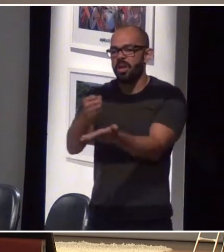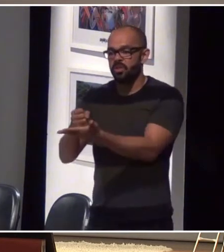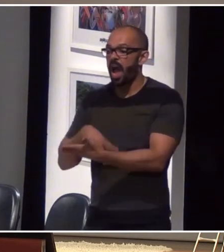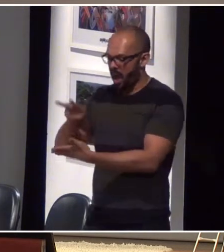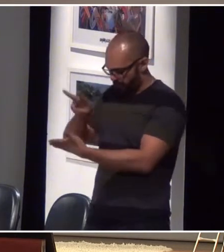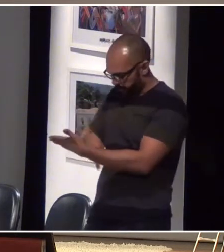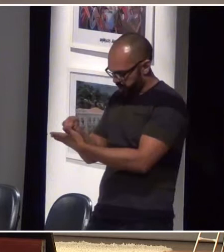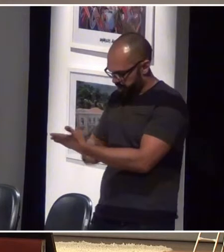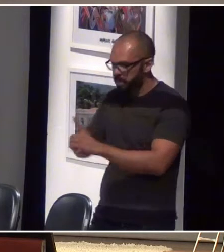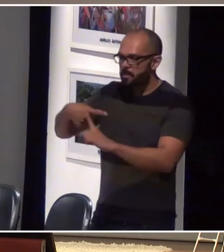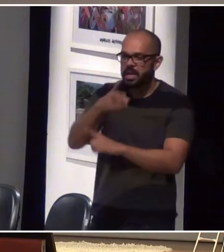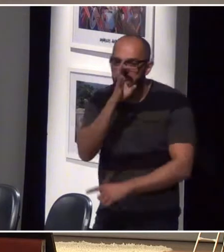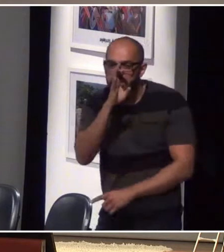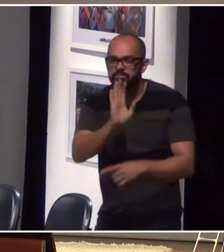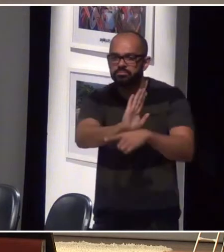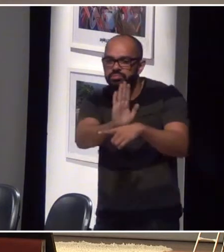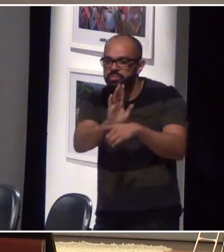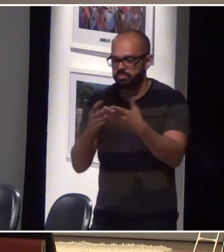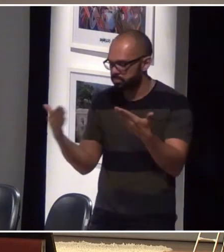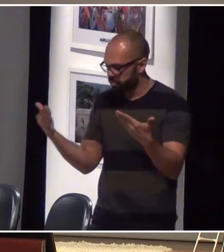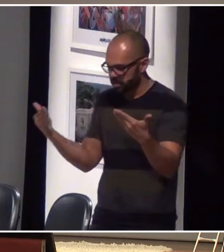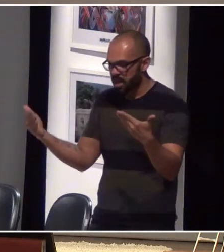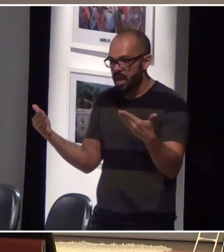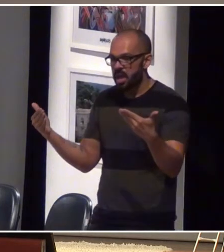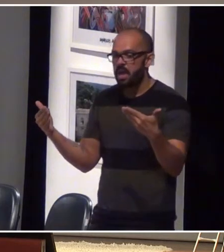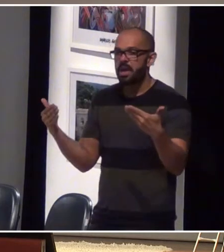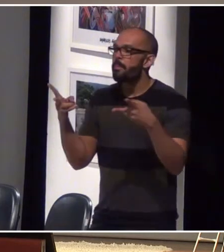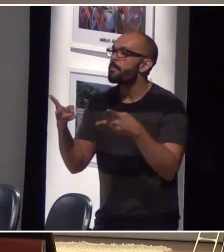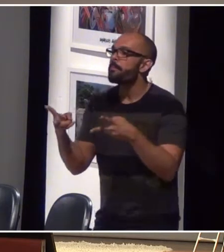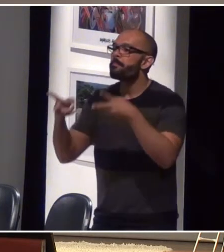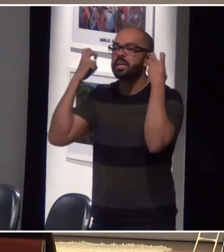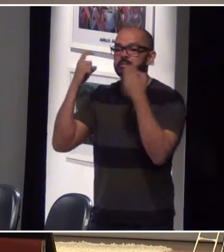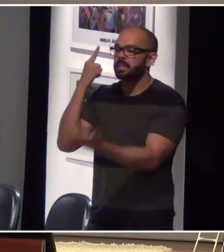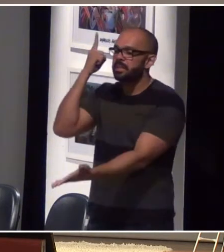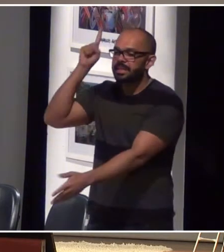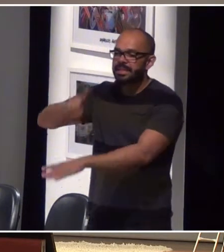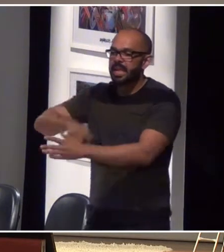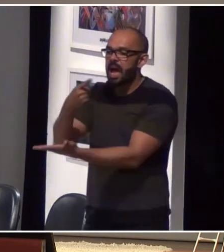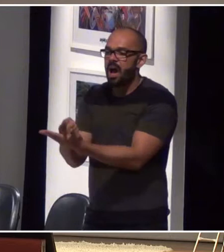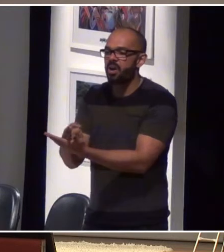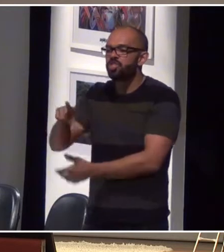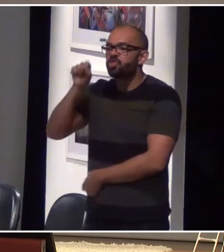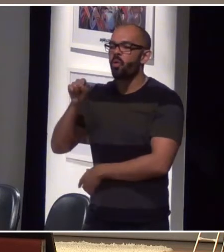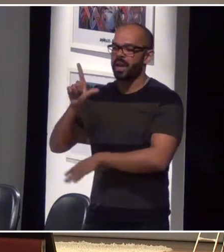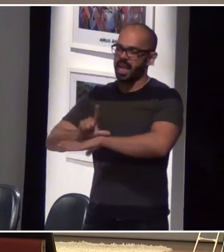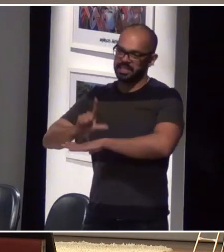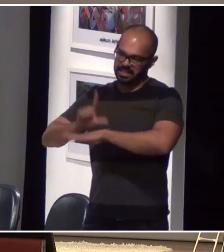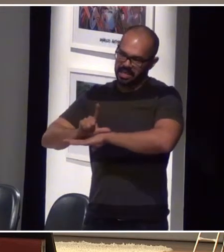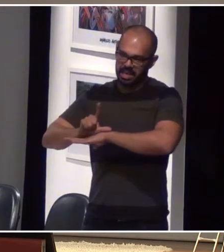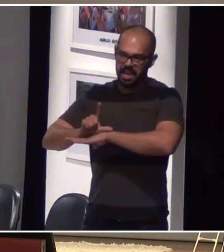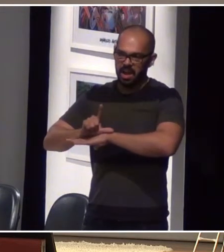o texto e assistia o vídeo. E uma coisa que eu percebi de imediato, escolhas